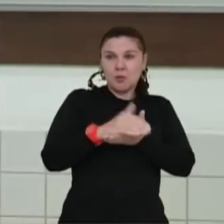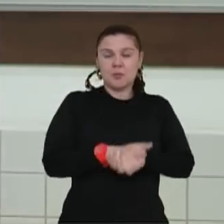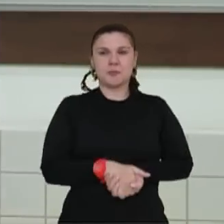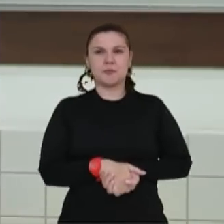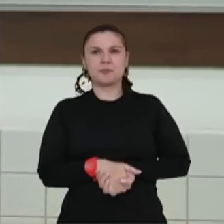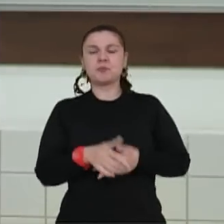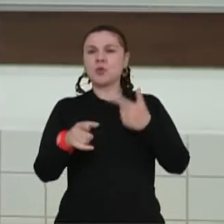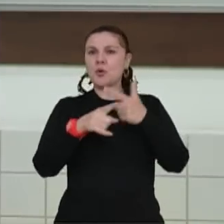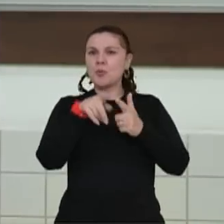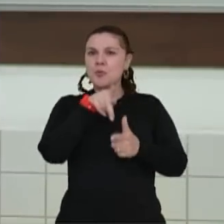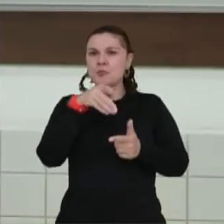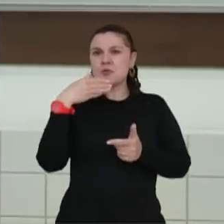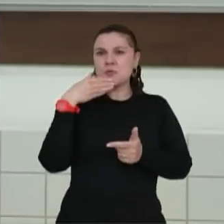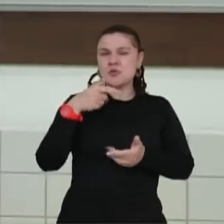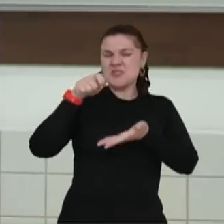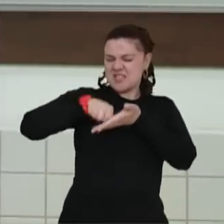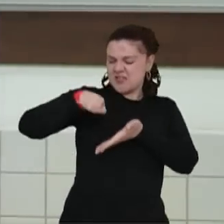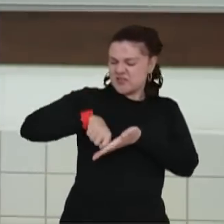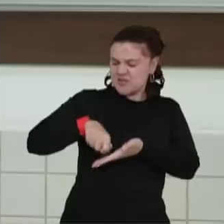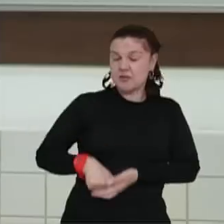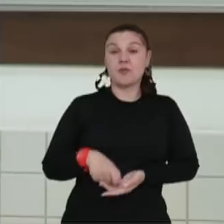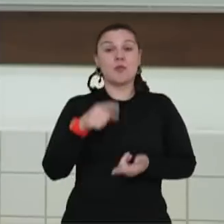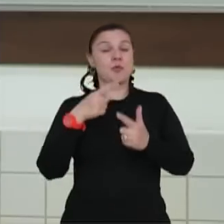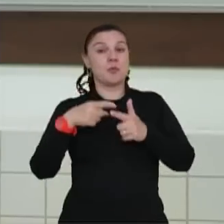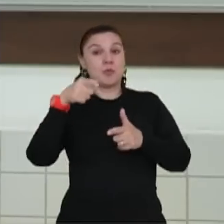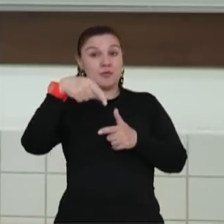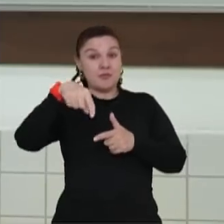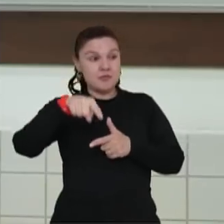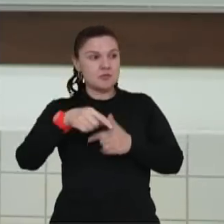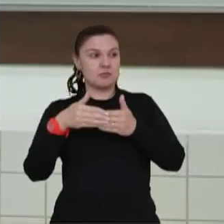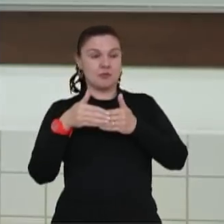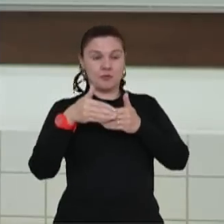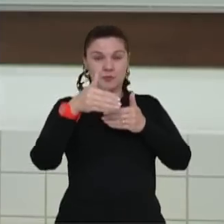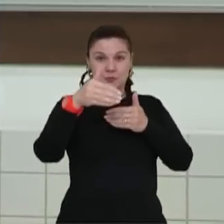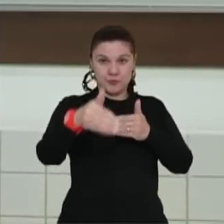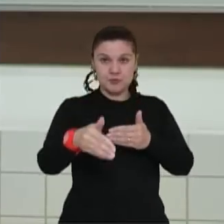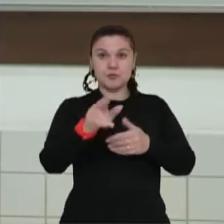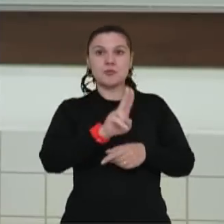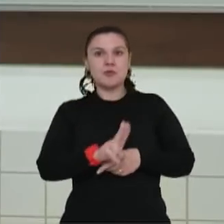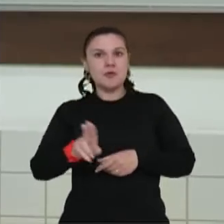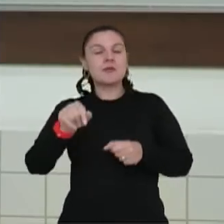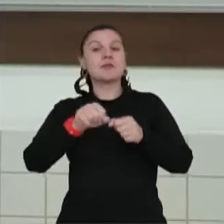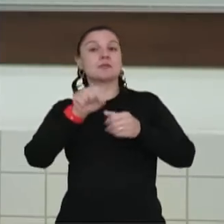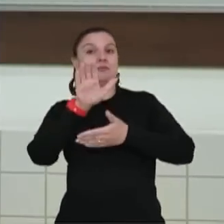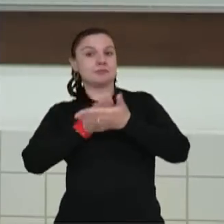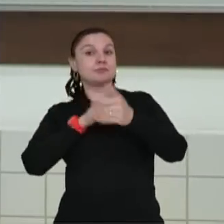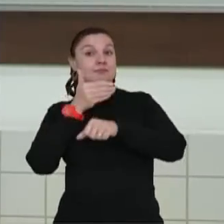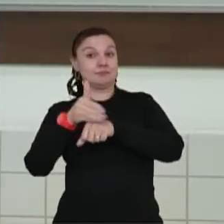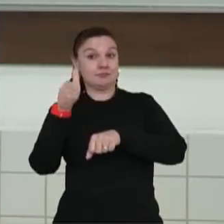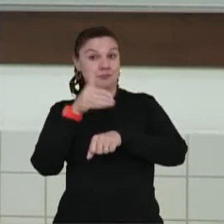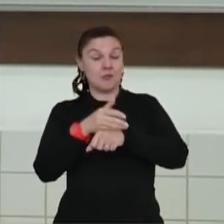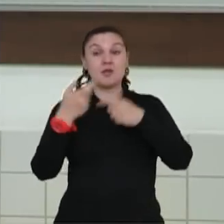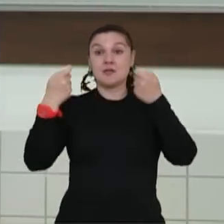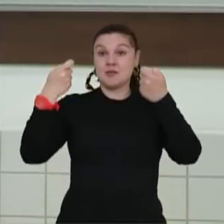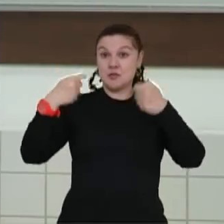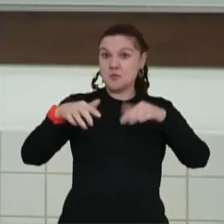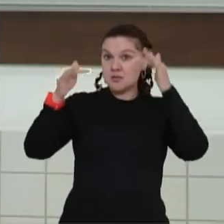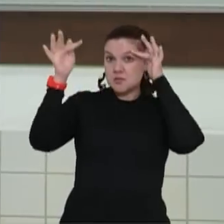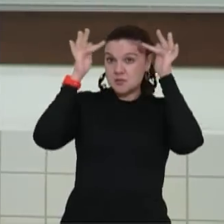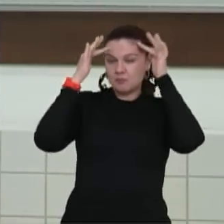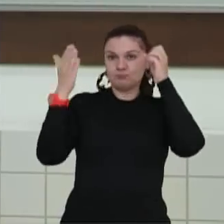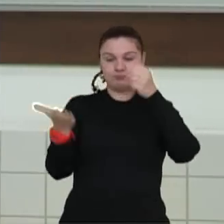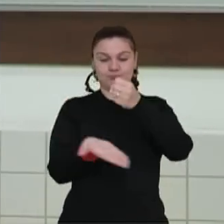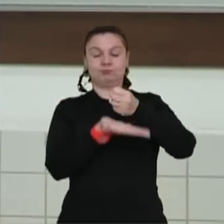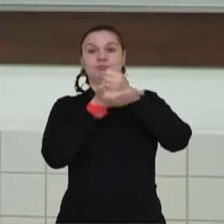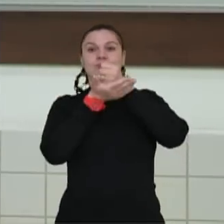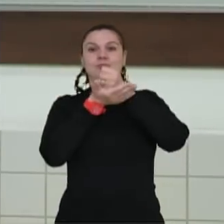você escrever todas essas características? Porque na continuidade nós vamos fazer exercícios práticos. Então a gente precisa ter a teoria bem embasada,